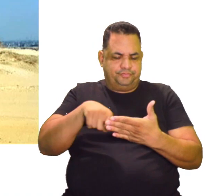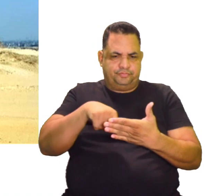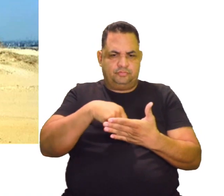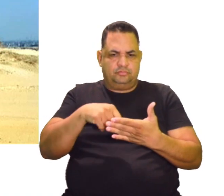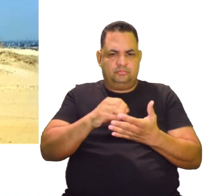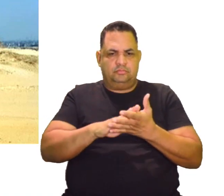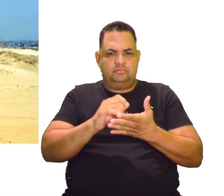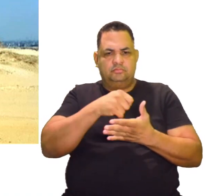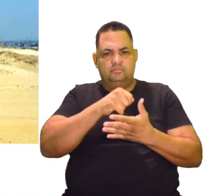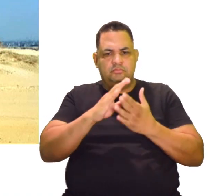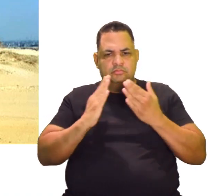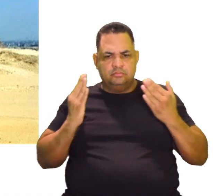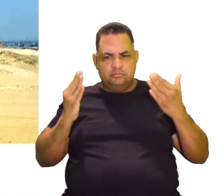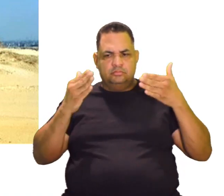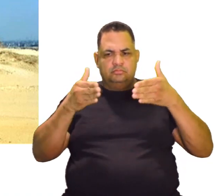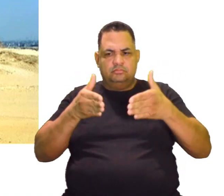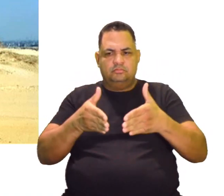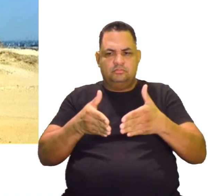buscado focar, então,